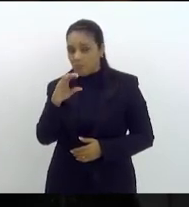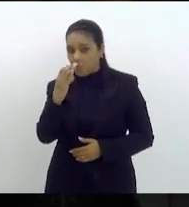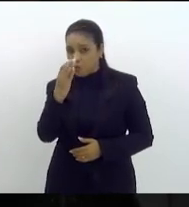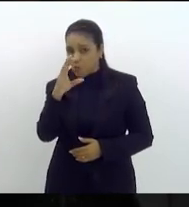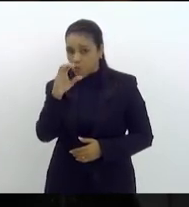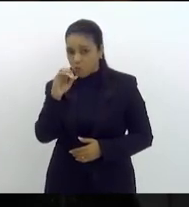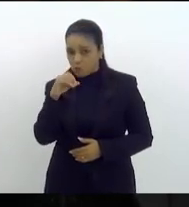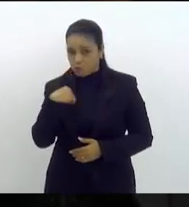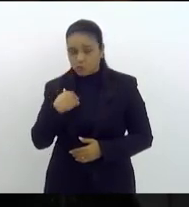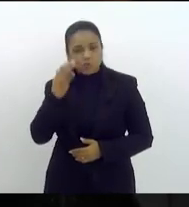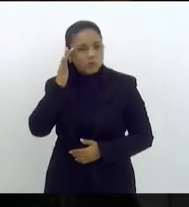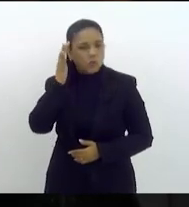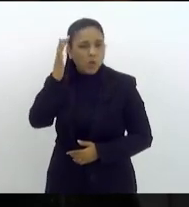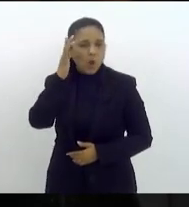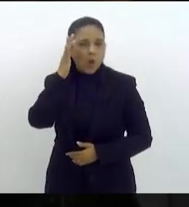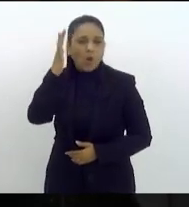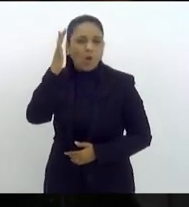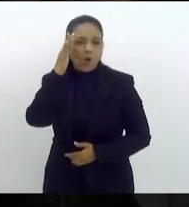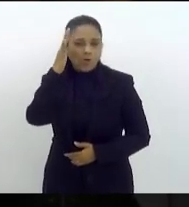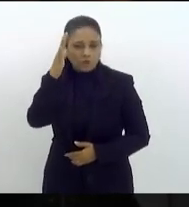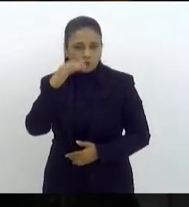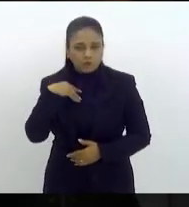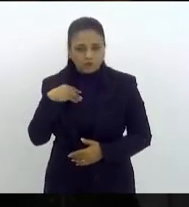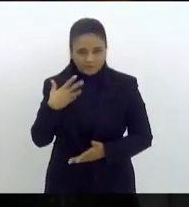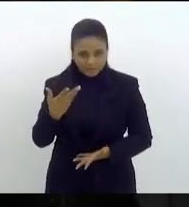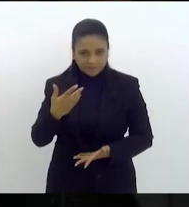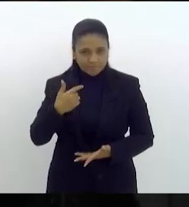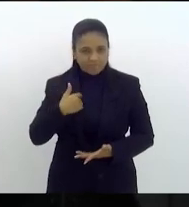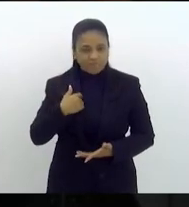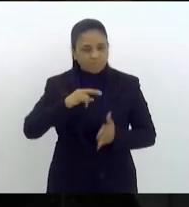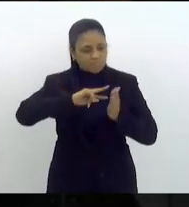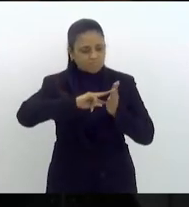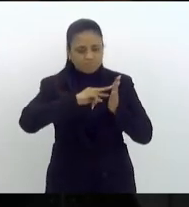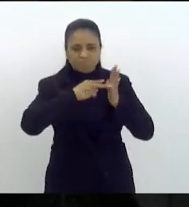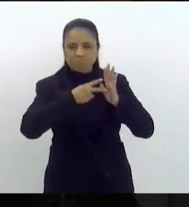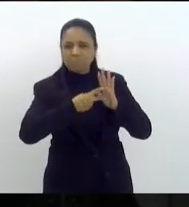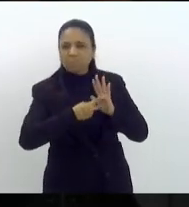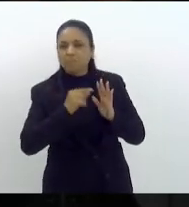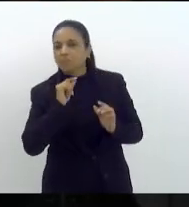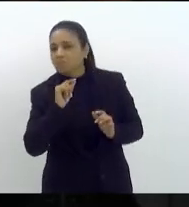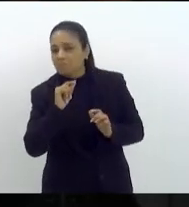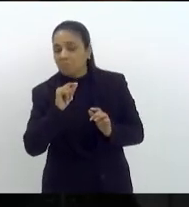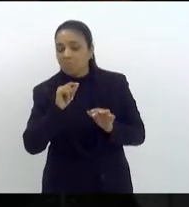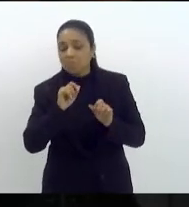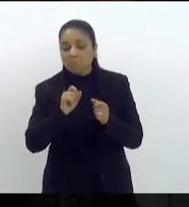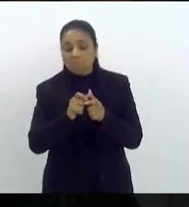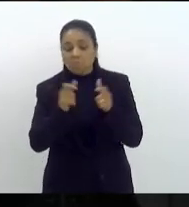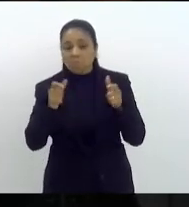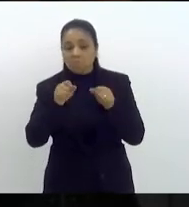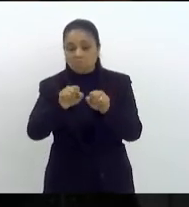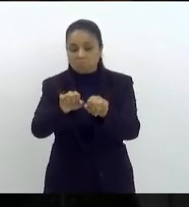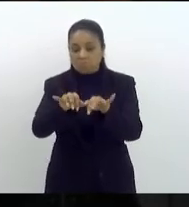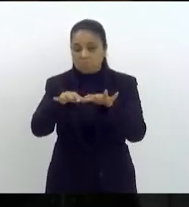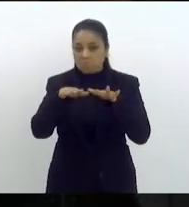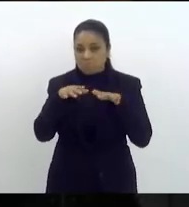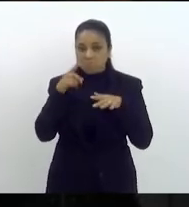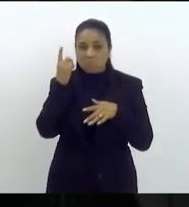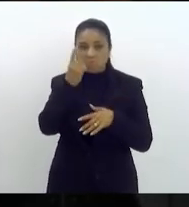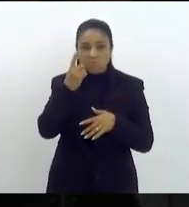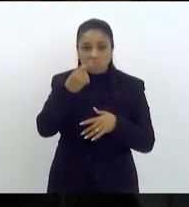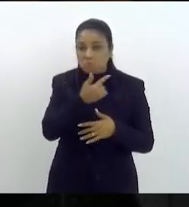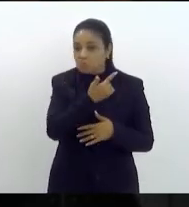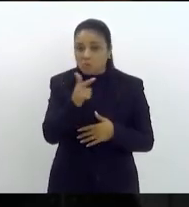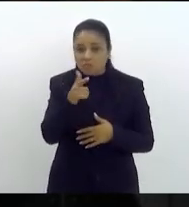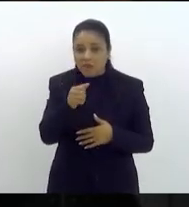sua ideológico Maria dos Senhores parlamentares não tem nenhum arcabouço e